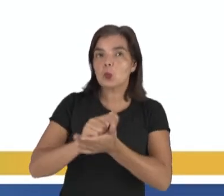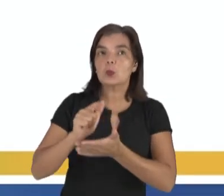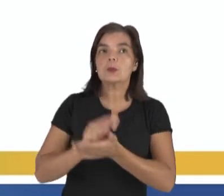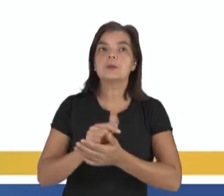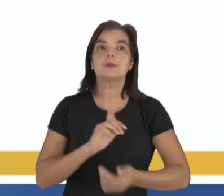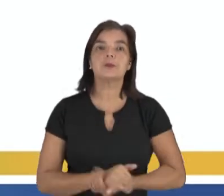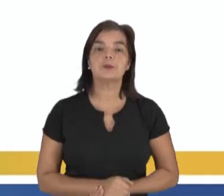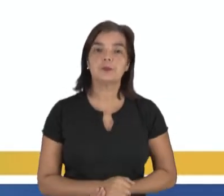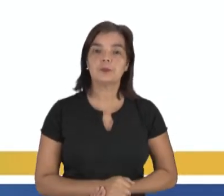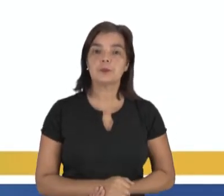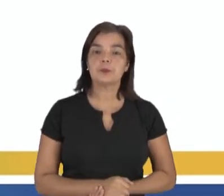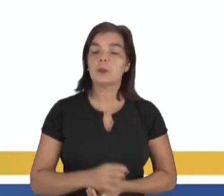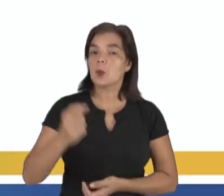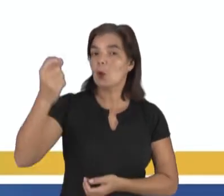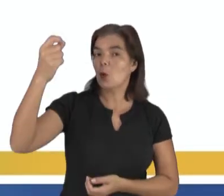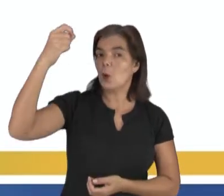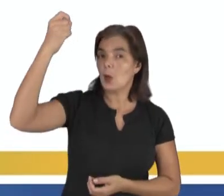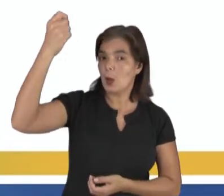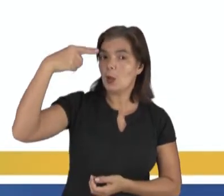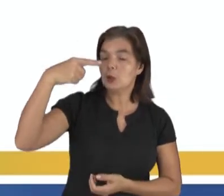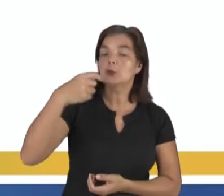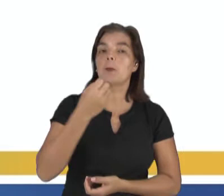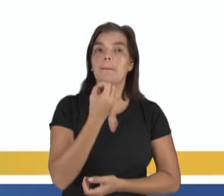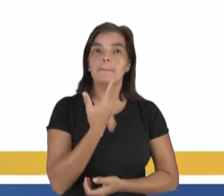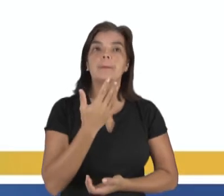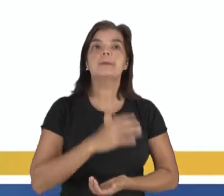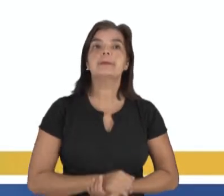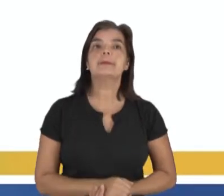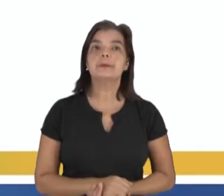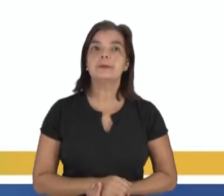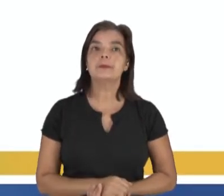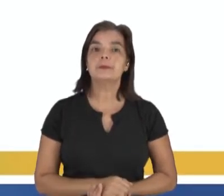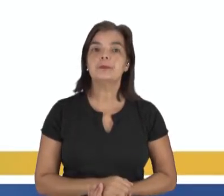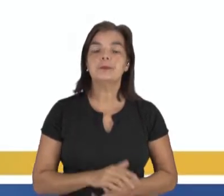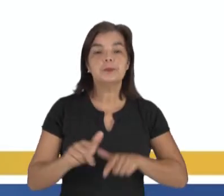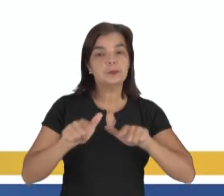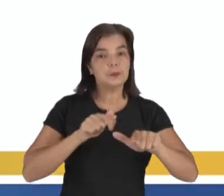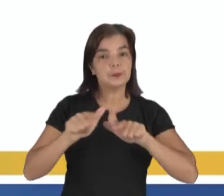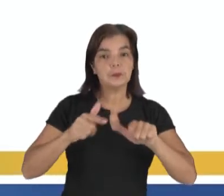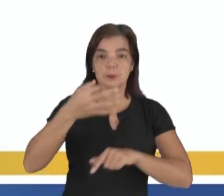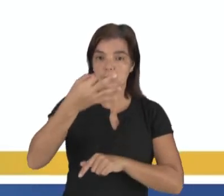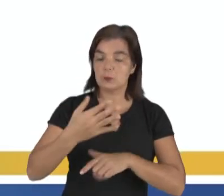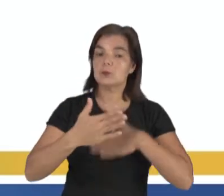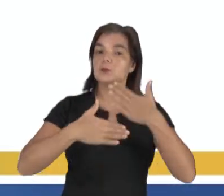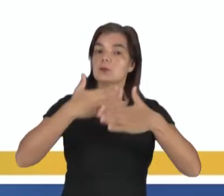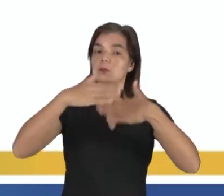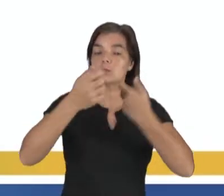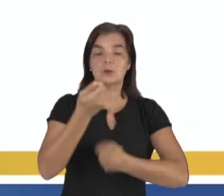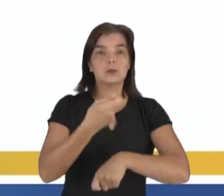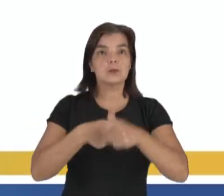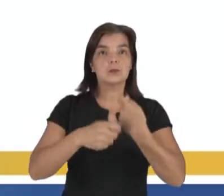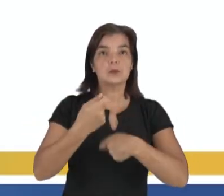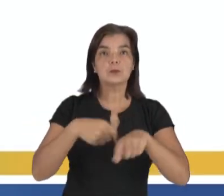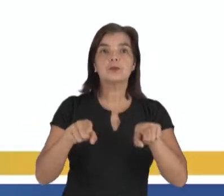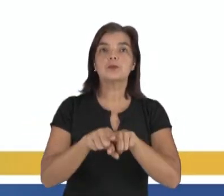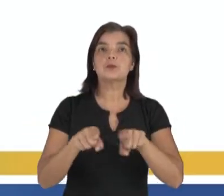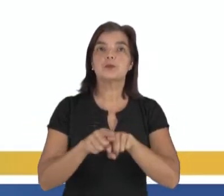saneamento, energia acessível e limpa, emprego digno e crescimento